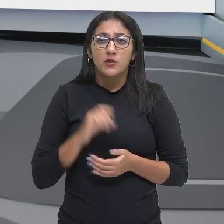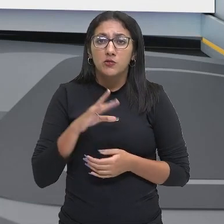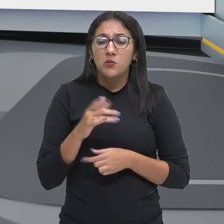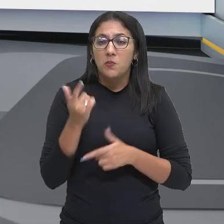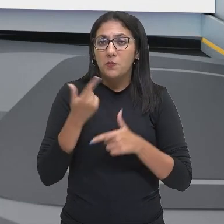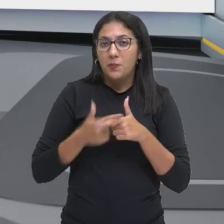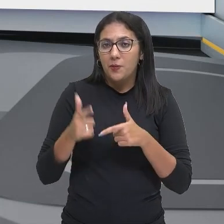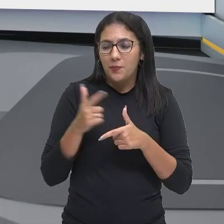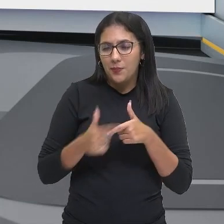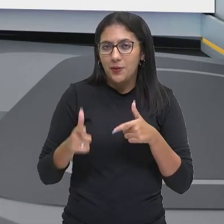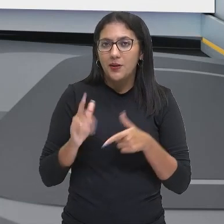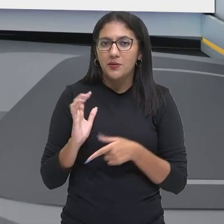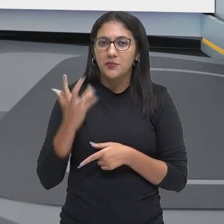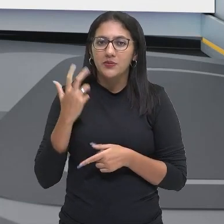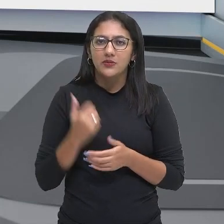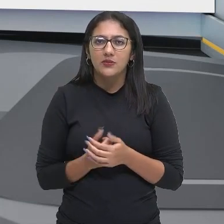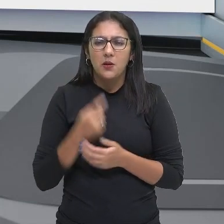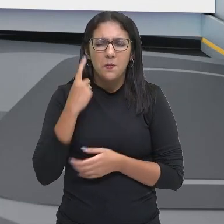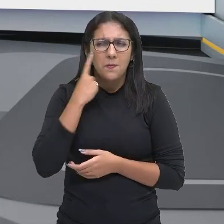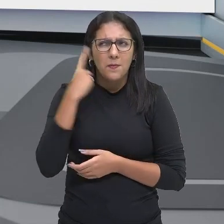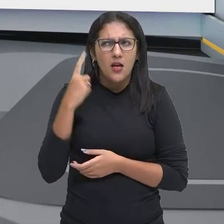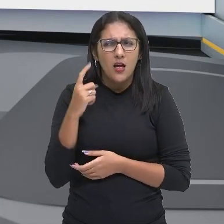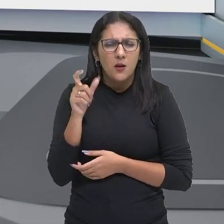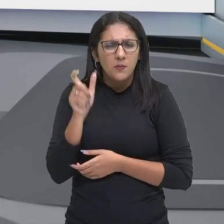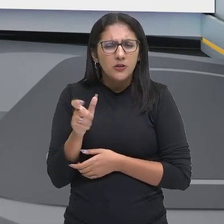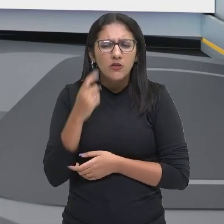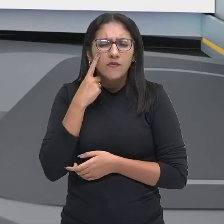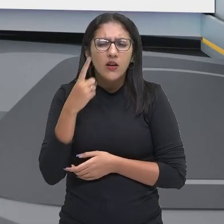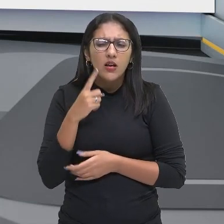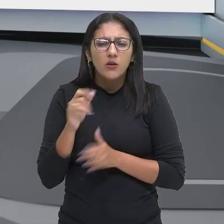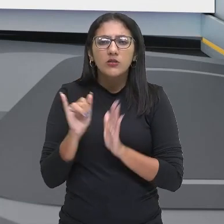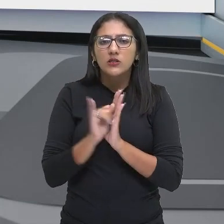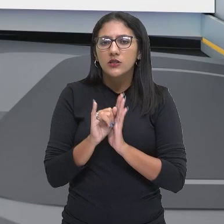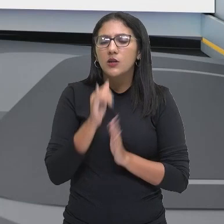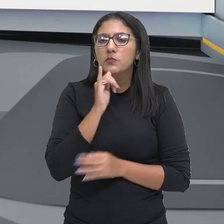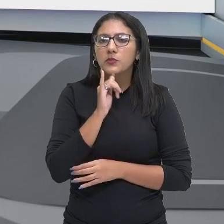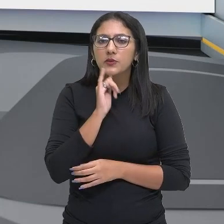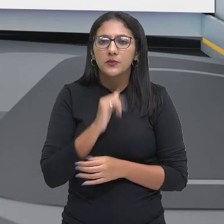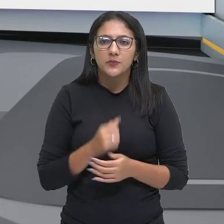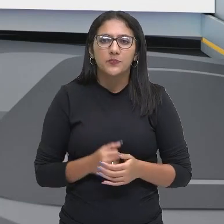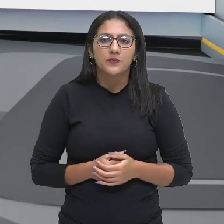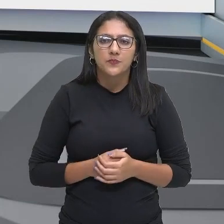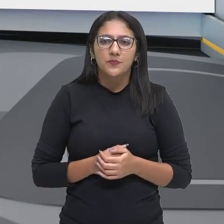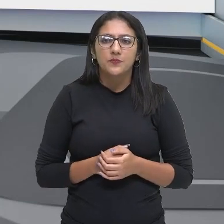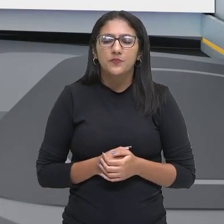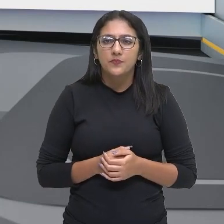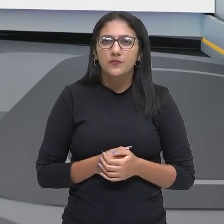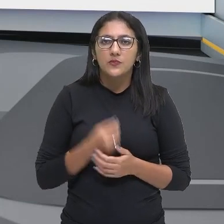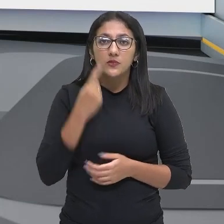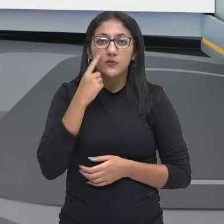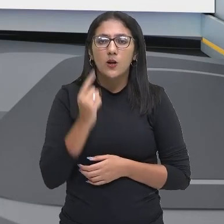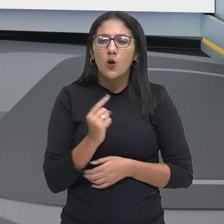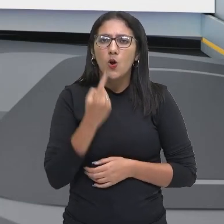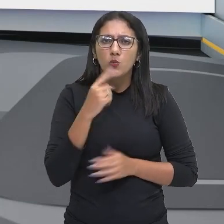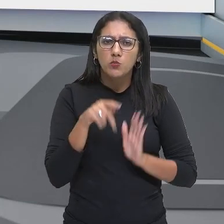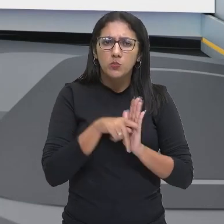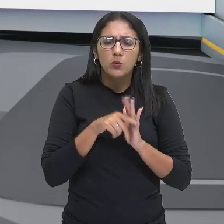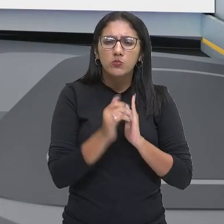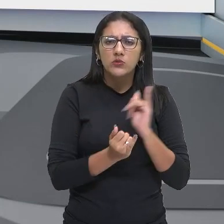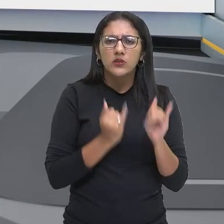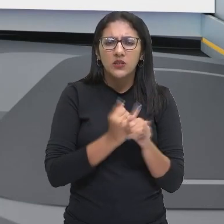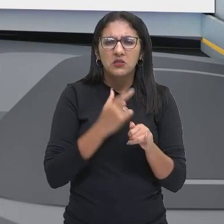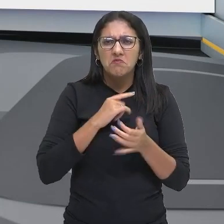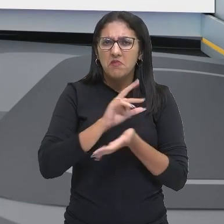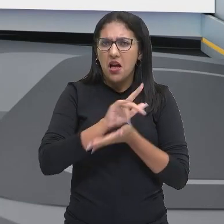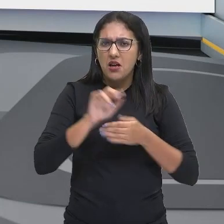que alguém pode pegar essa tua identidade. Então, olha lá. Assim, um perfil virtual com muitos